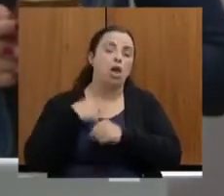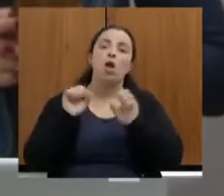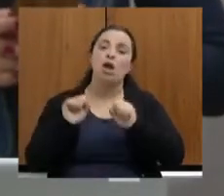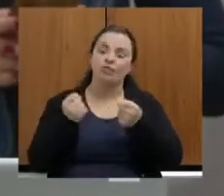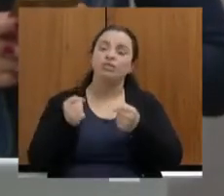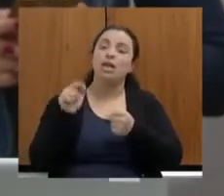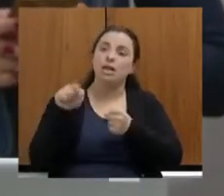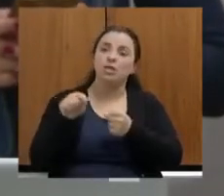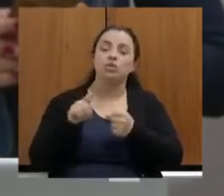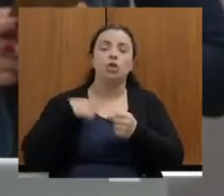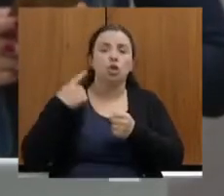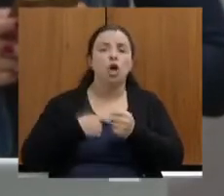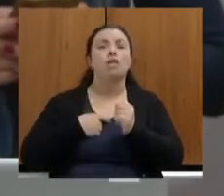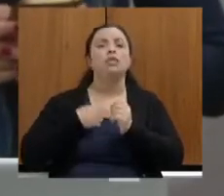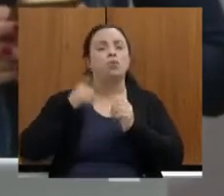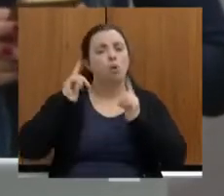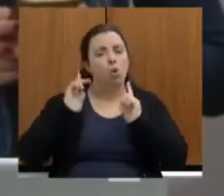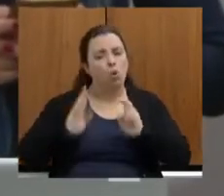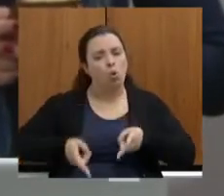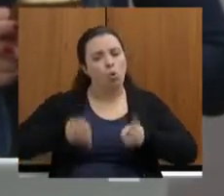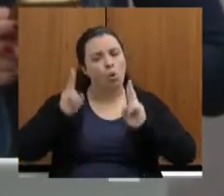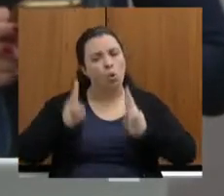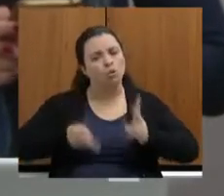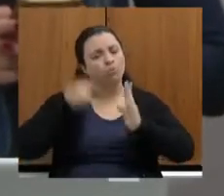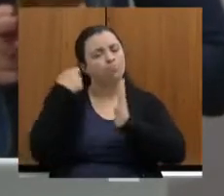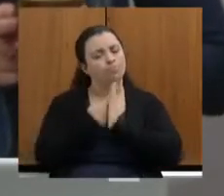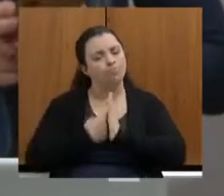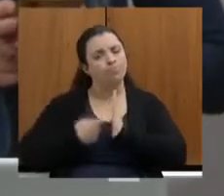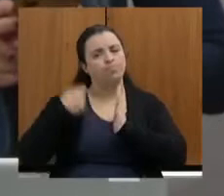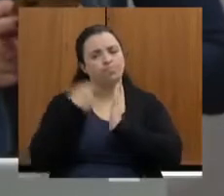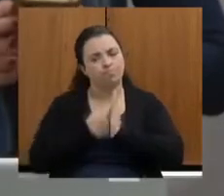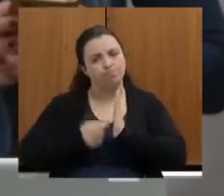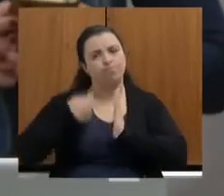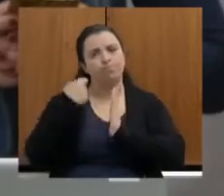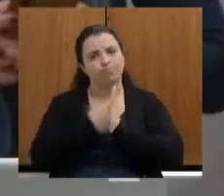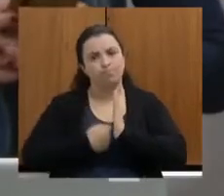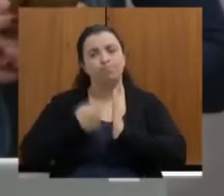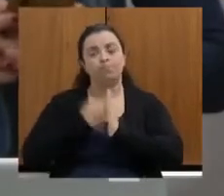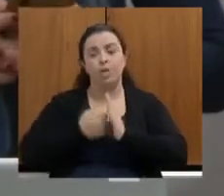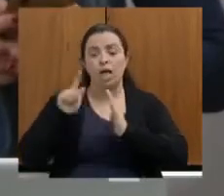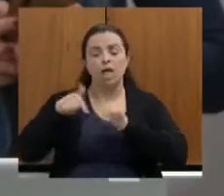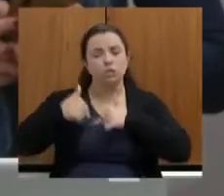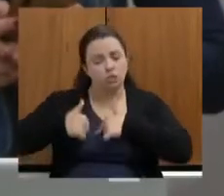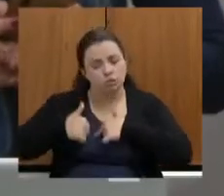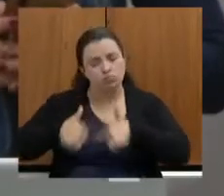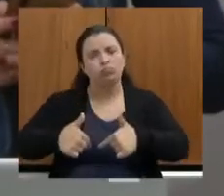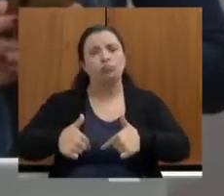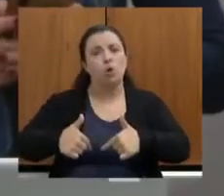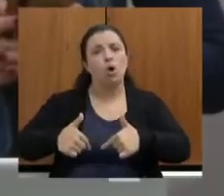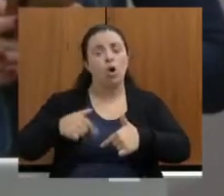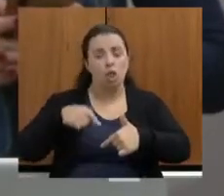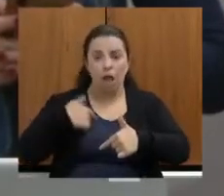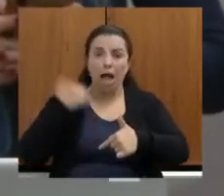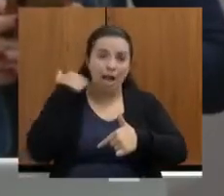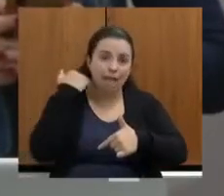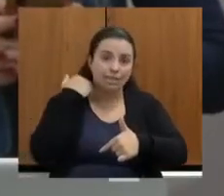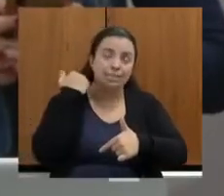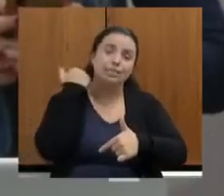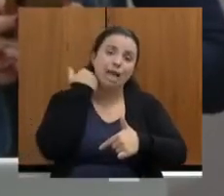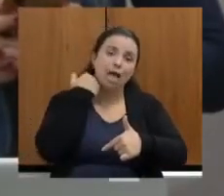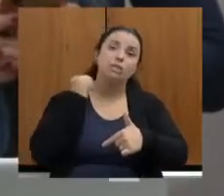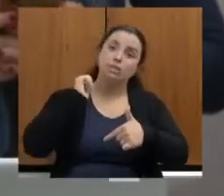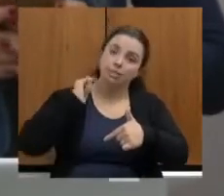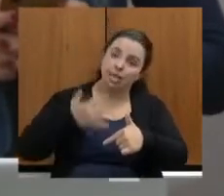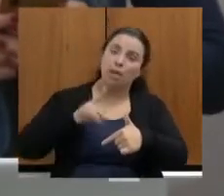perns iremos fazendo essas lutas mesmo quando cansar mos com nós temos a fazer